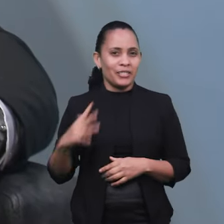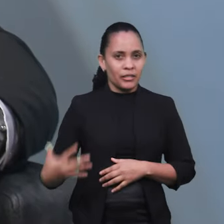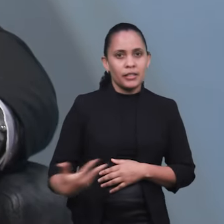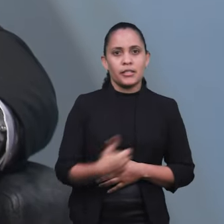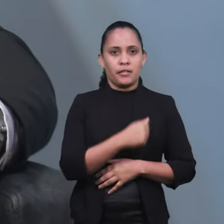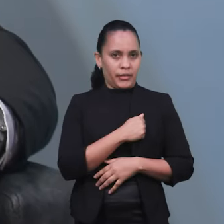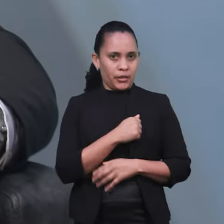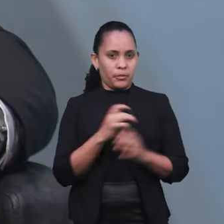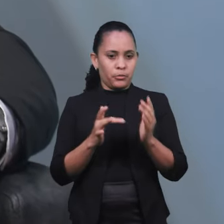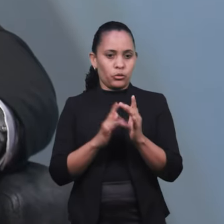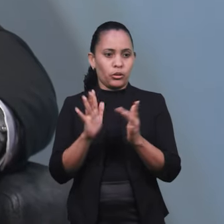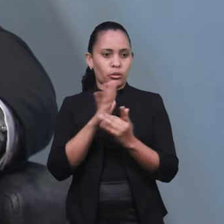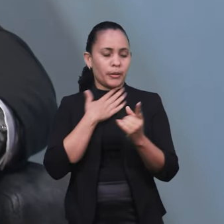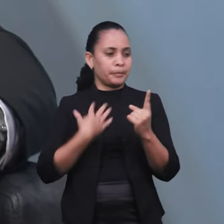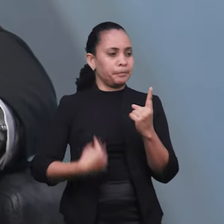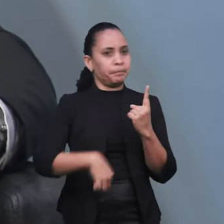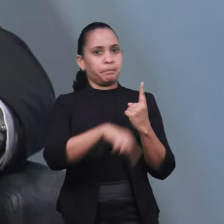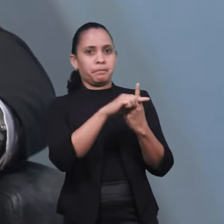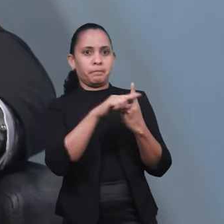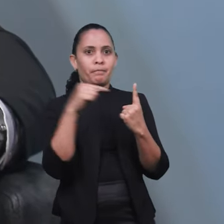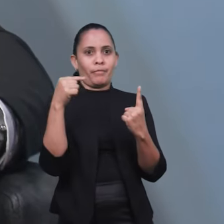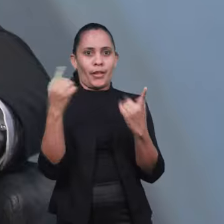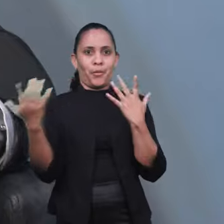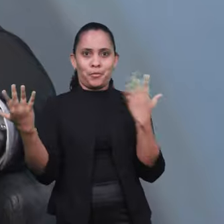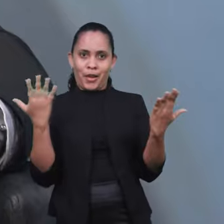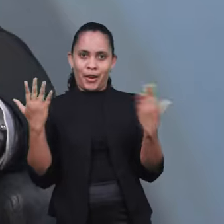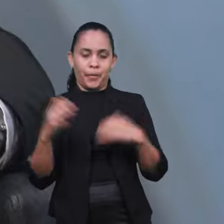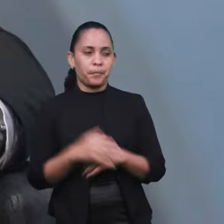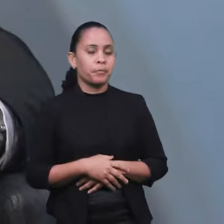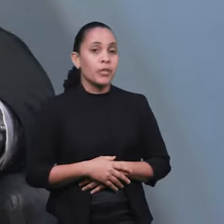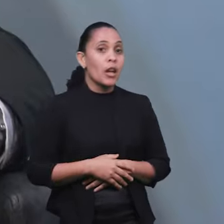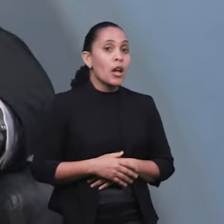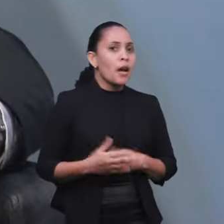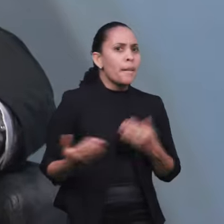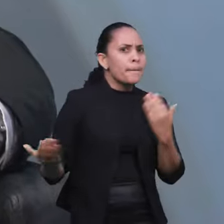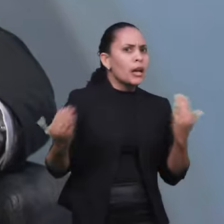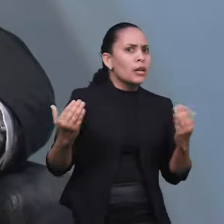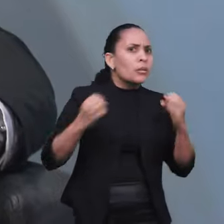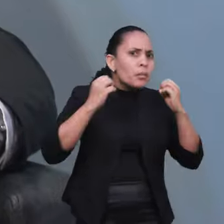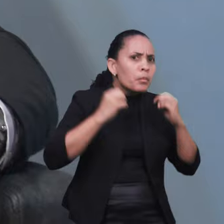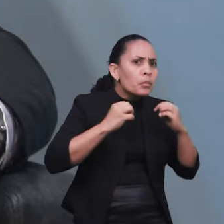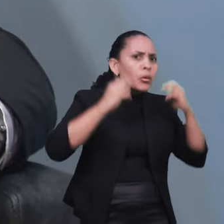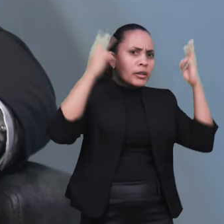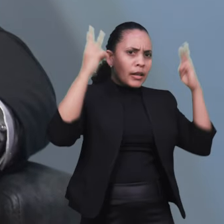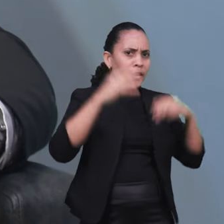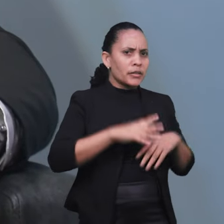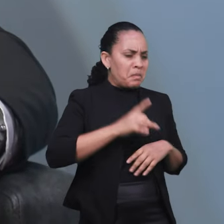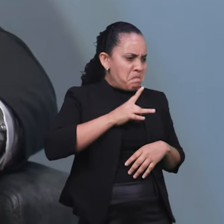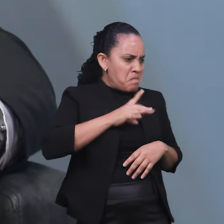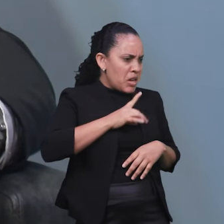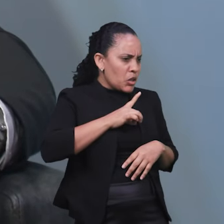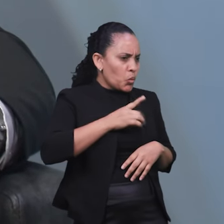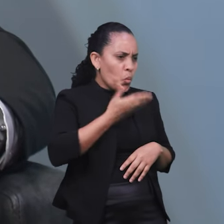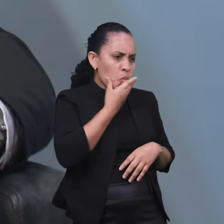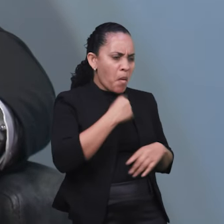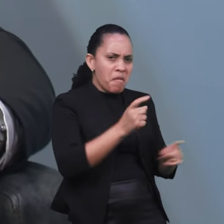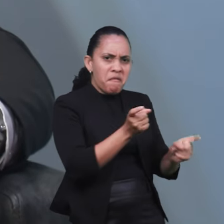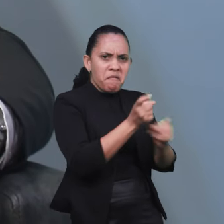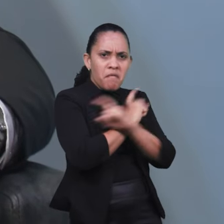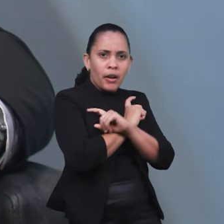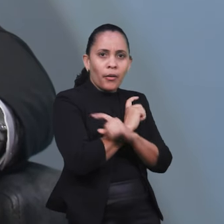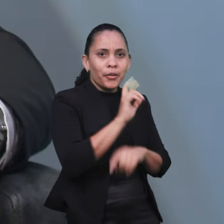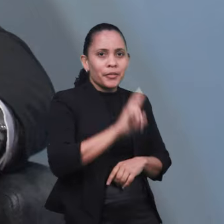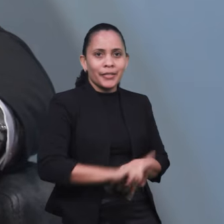ira. Então, quando Moisés ele não teme a ira, Jesus também não temeu. Inclusive,